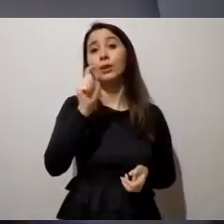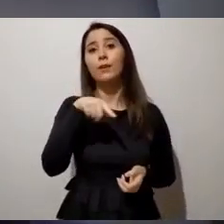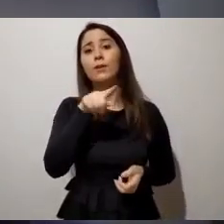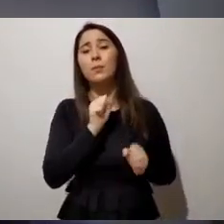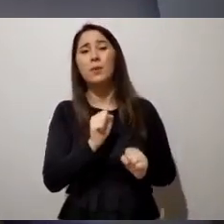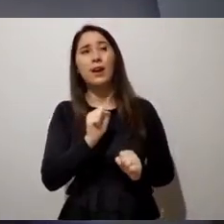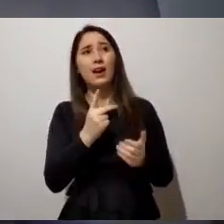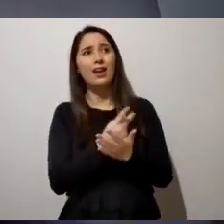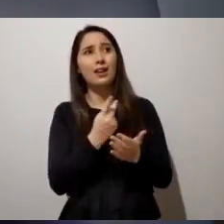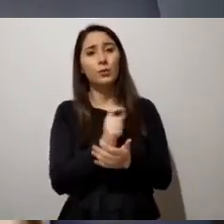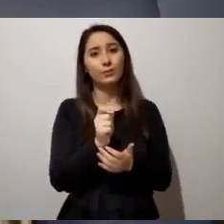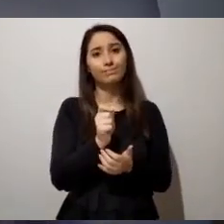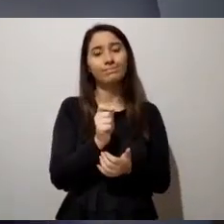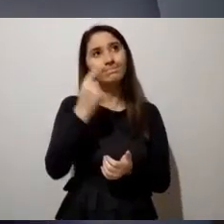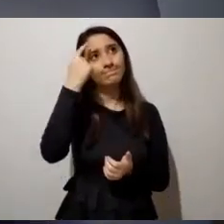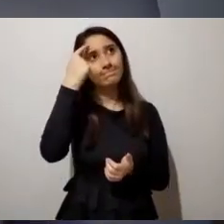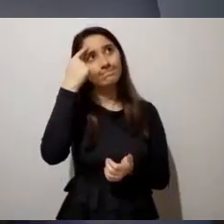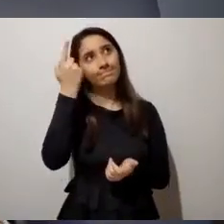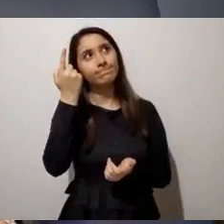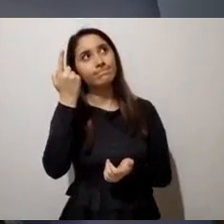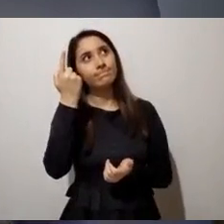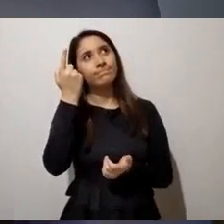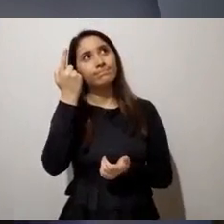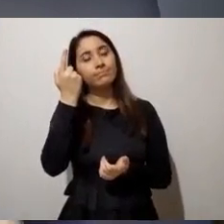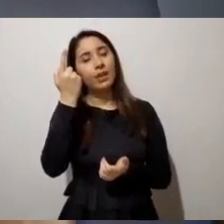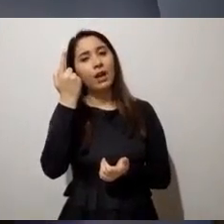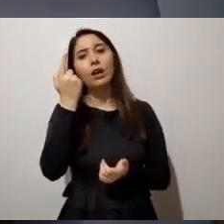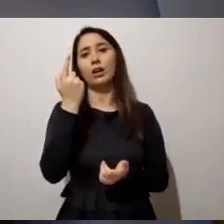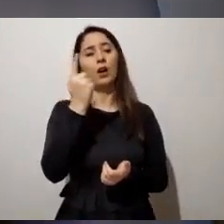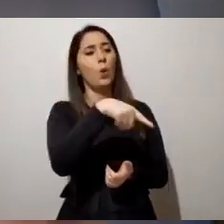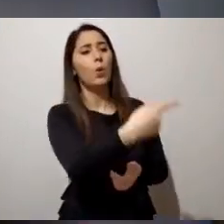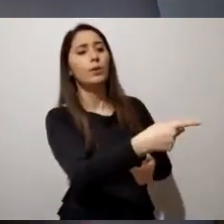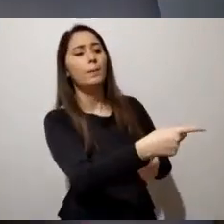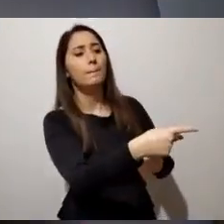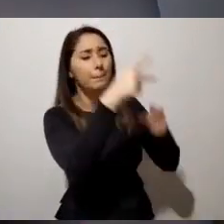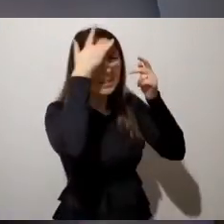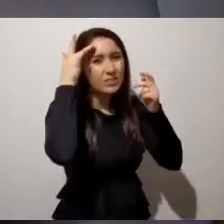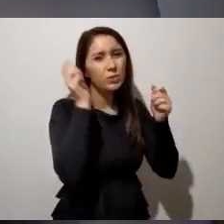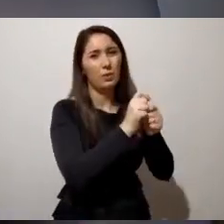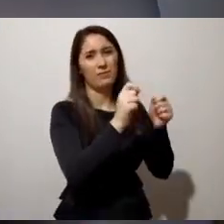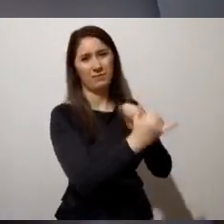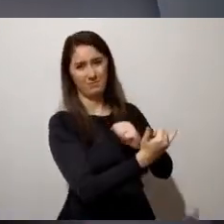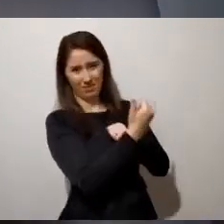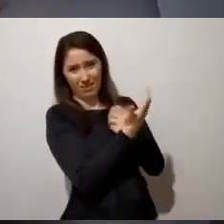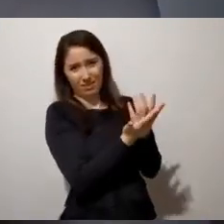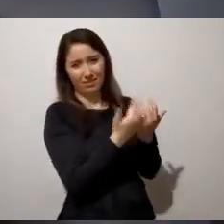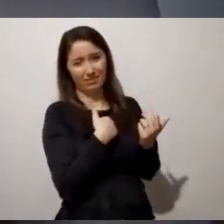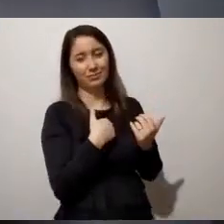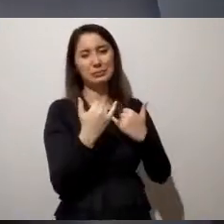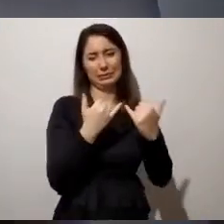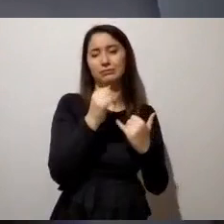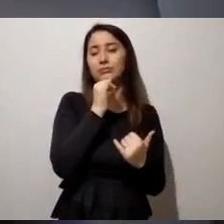emoções quando você pensa em como você se sente através da perspectiva do que o outro te fez. Por exemplo, estou me